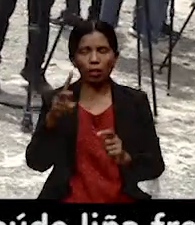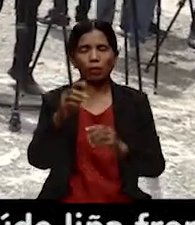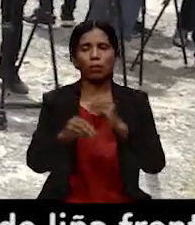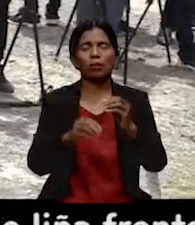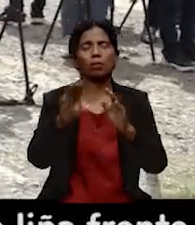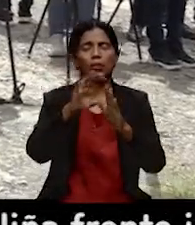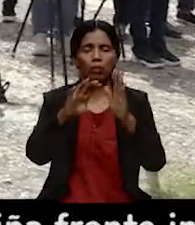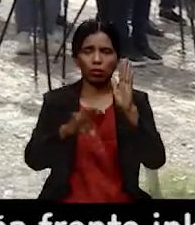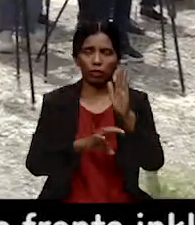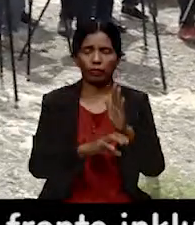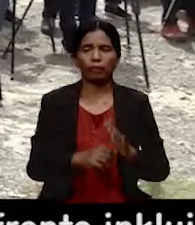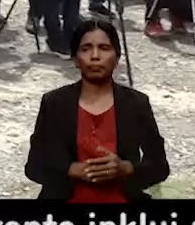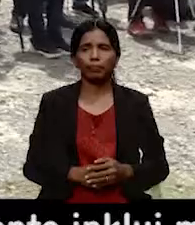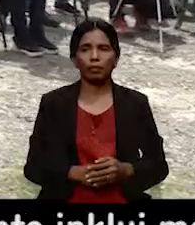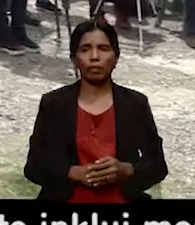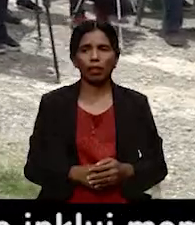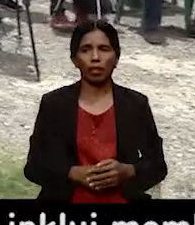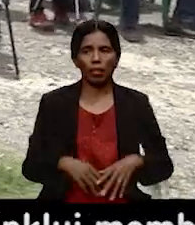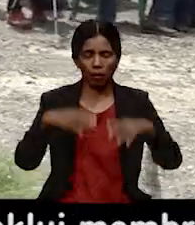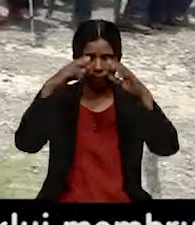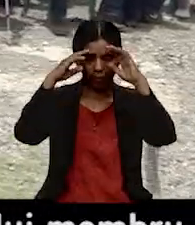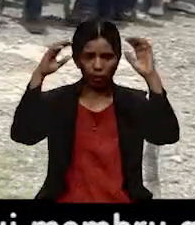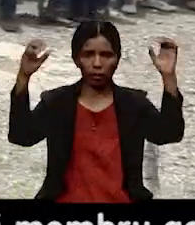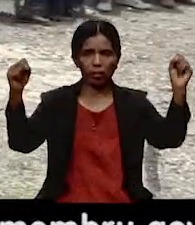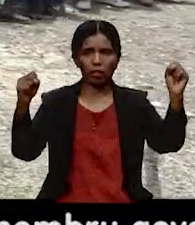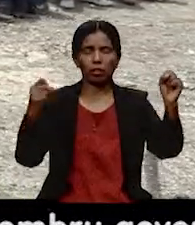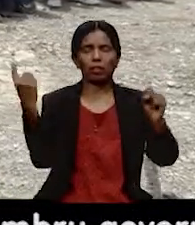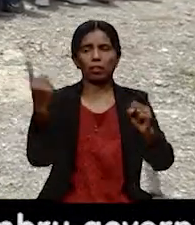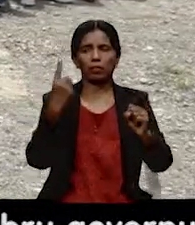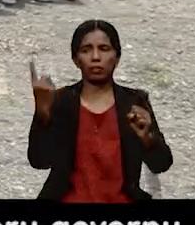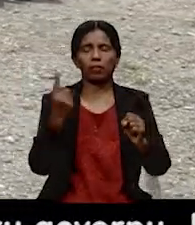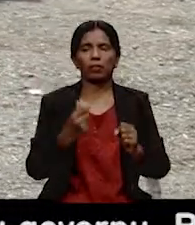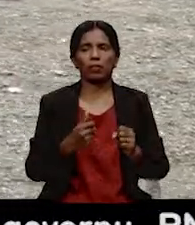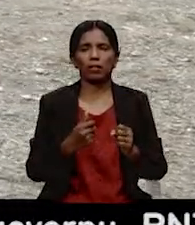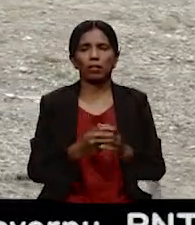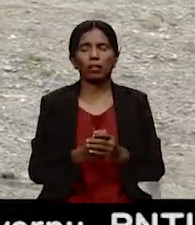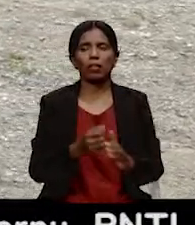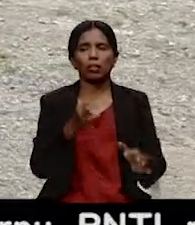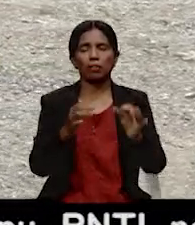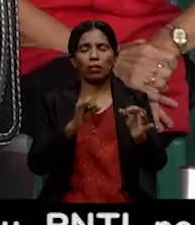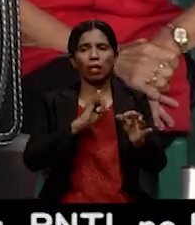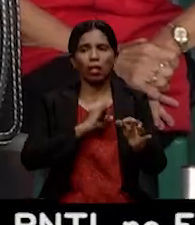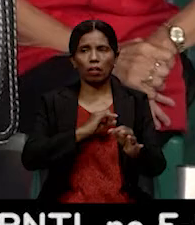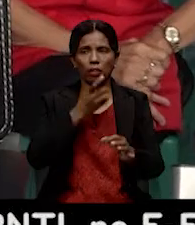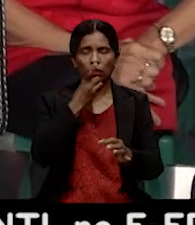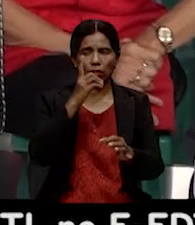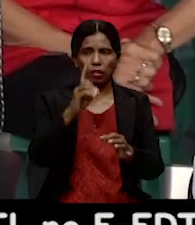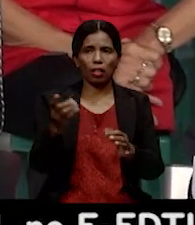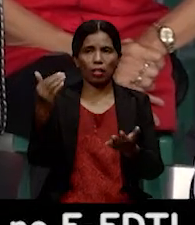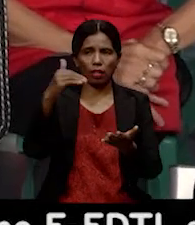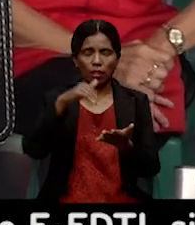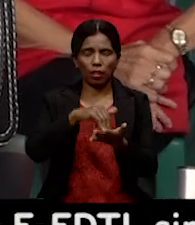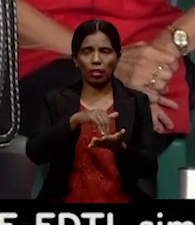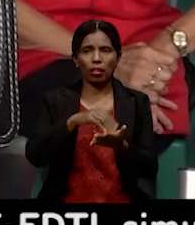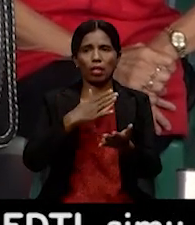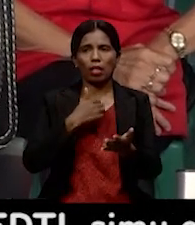constitucionalidade. Presidente da República se na fatin hala. Biar oni hau declara tu recandidato hau nian para